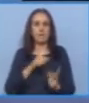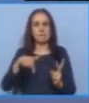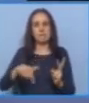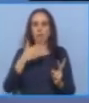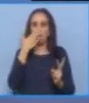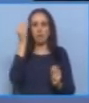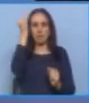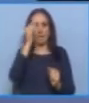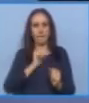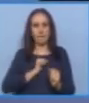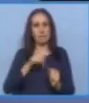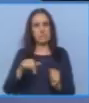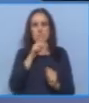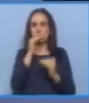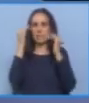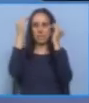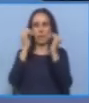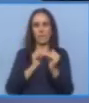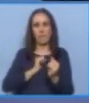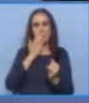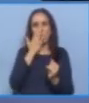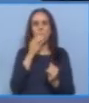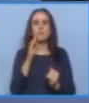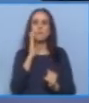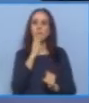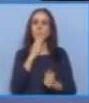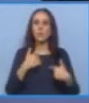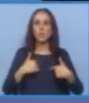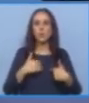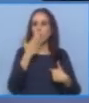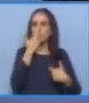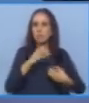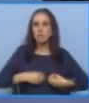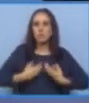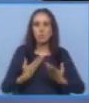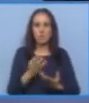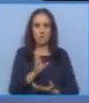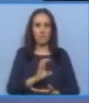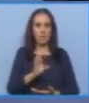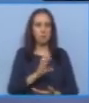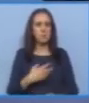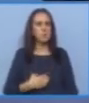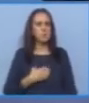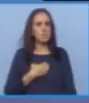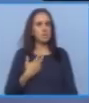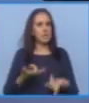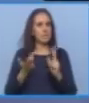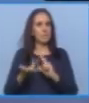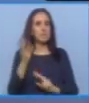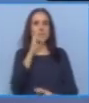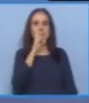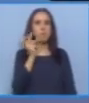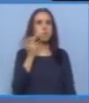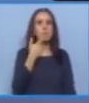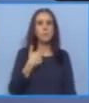nossa terra, aí vai ser o nosso céu. Depende da nossa atitude, da forma como estivermos. Acho que já me sinto mais livre em relação a isso. Se me perguntasse